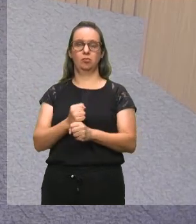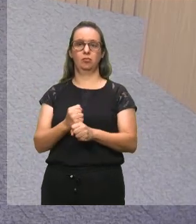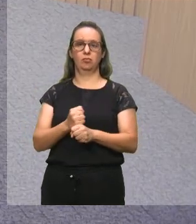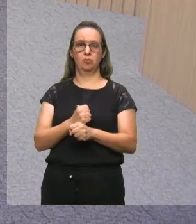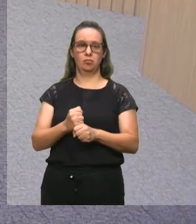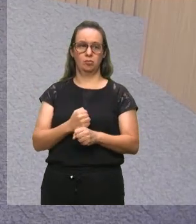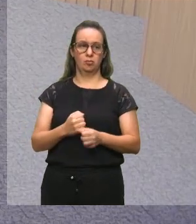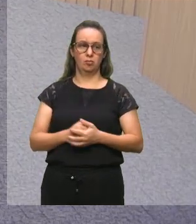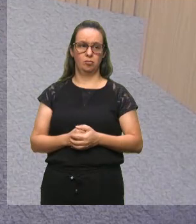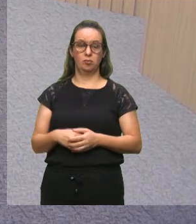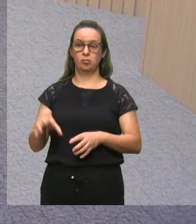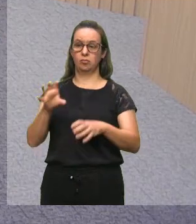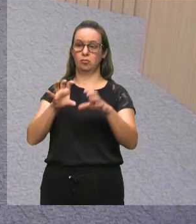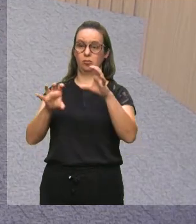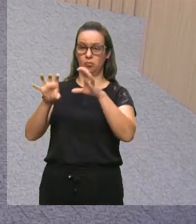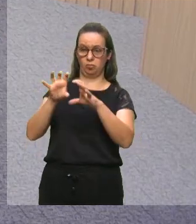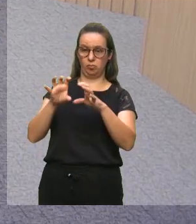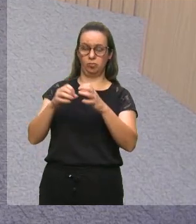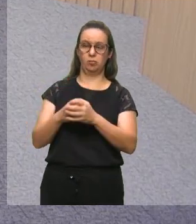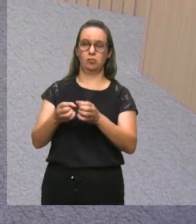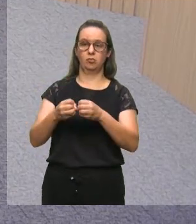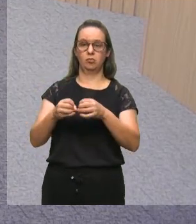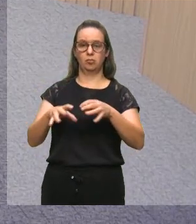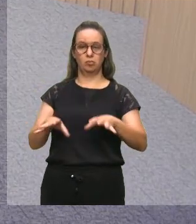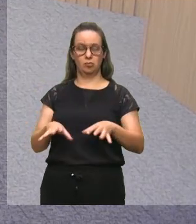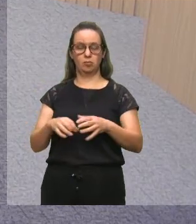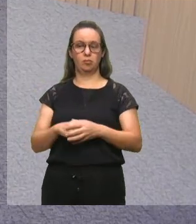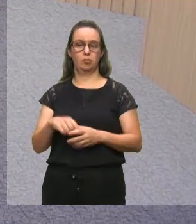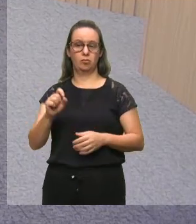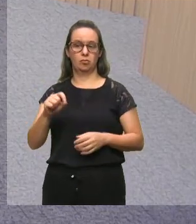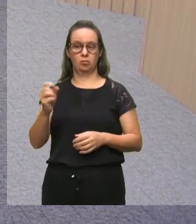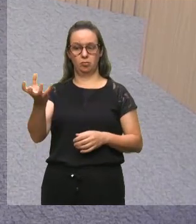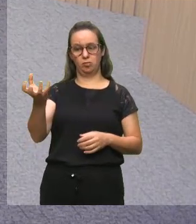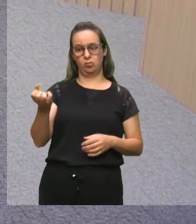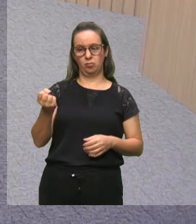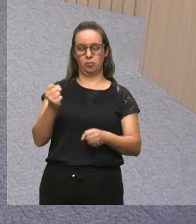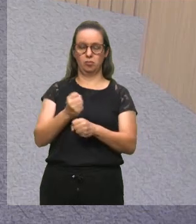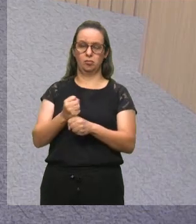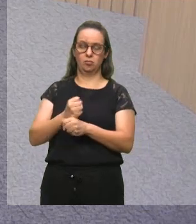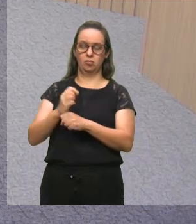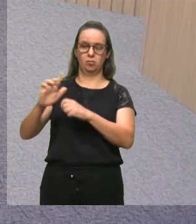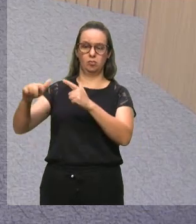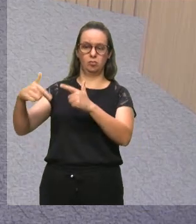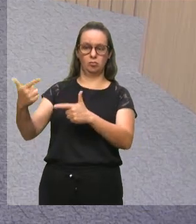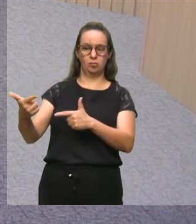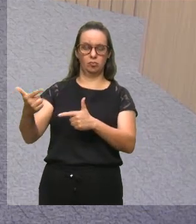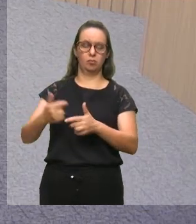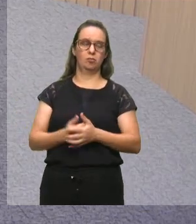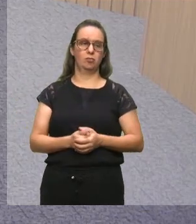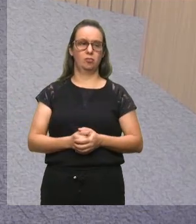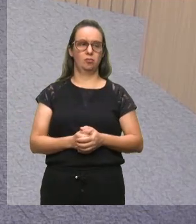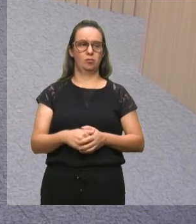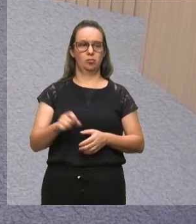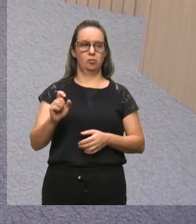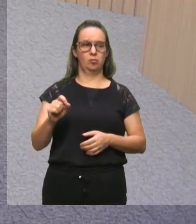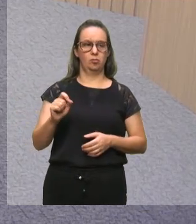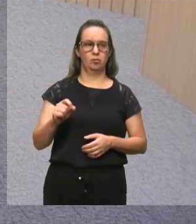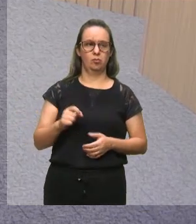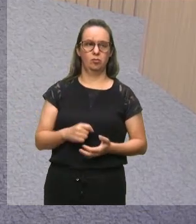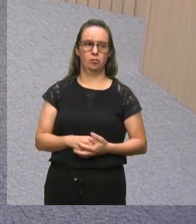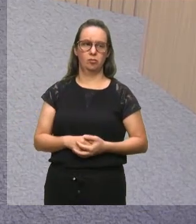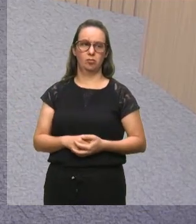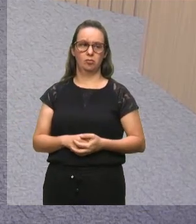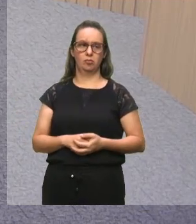fixa a despesa para o ano que vem, ou seja, quanto que a gente vai arrecadar e quanto a gente vai precisar gastar. E soa um pouco